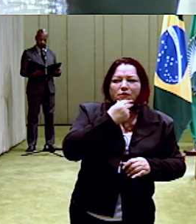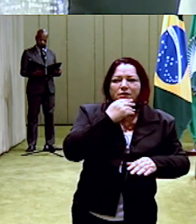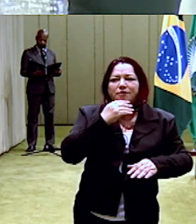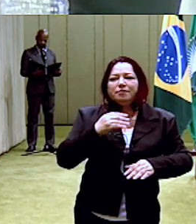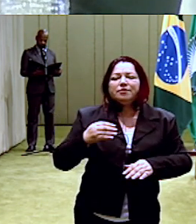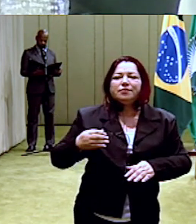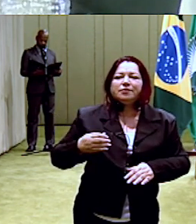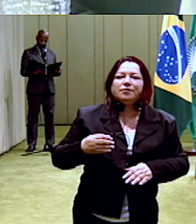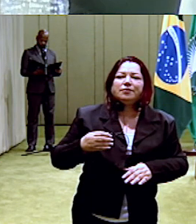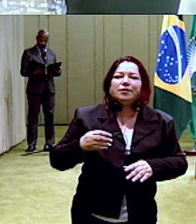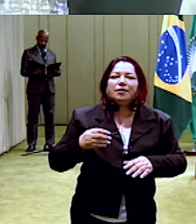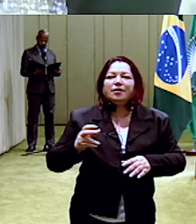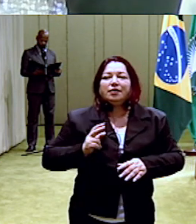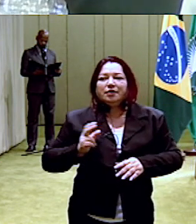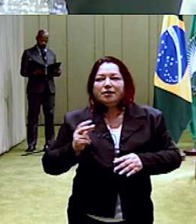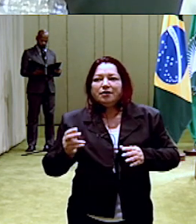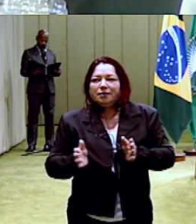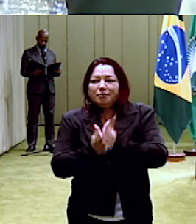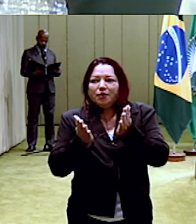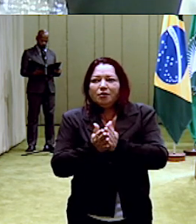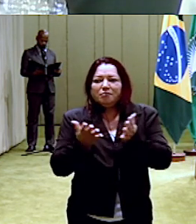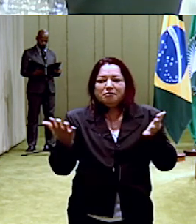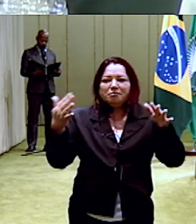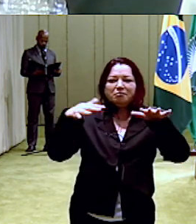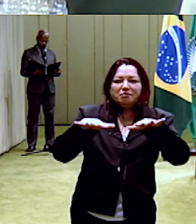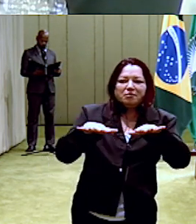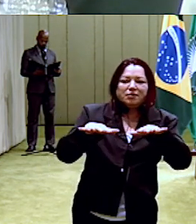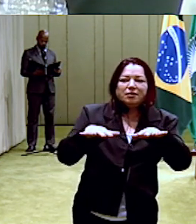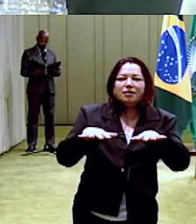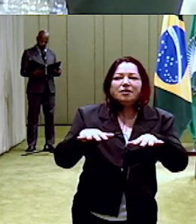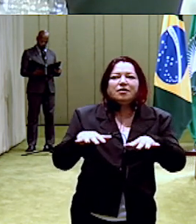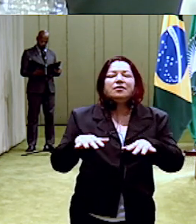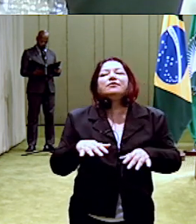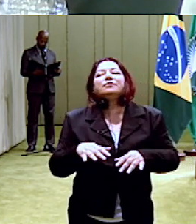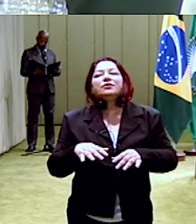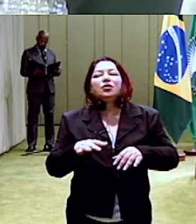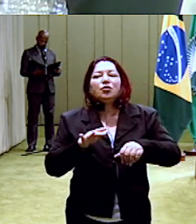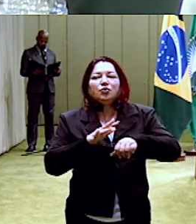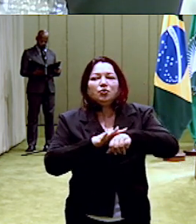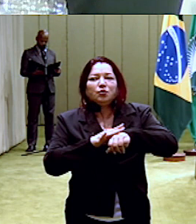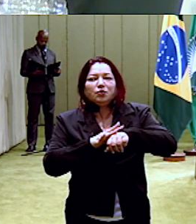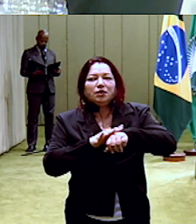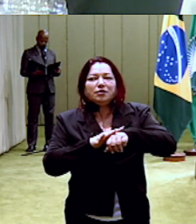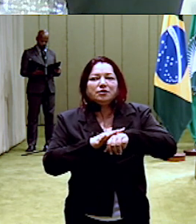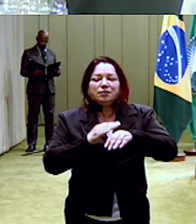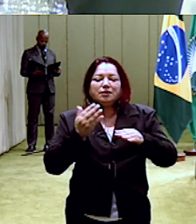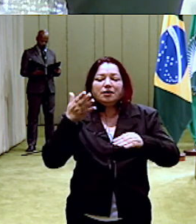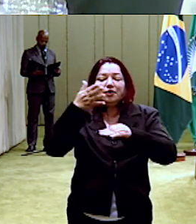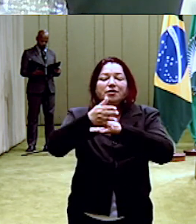social, idade, porte ou presença de deficiência ou doença não contagiosa por contato social no acesso